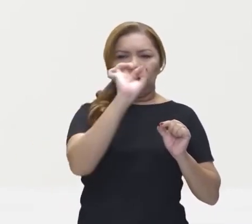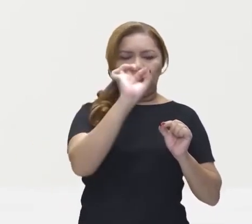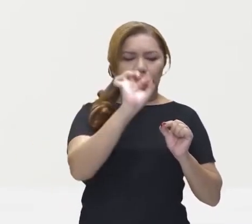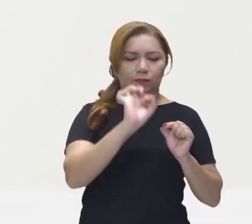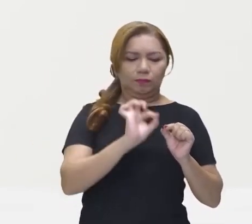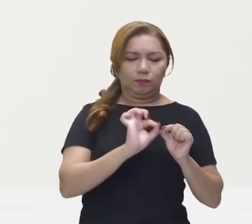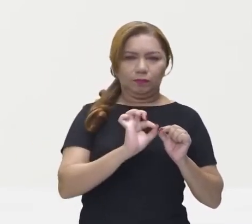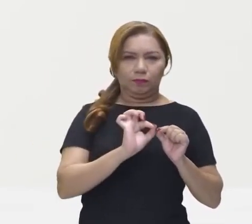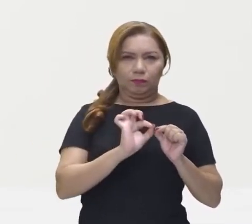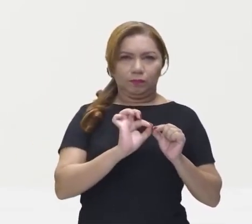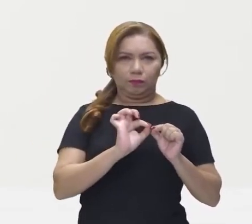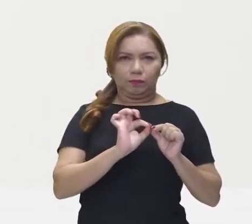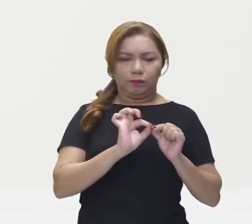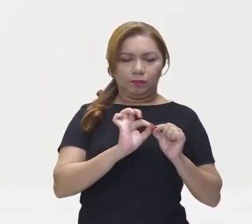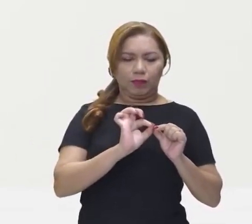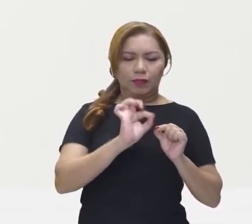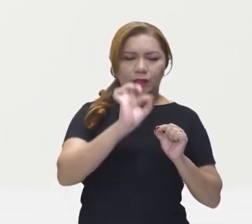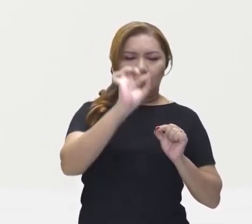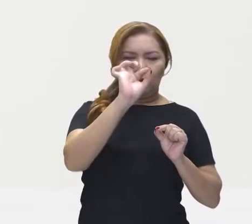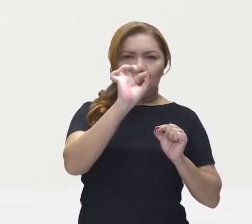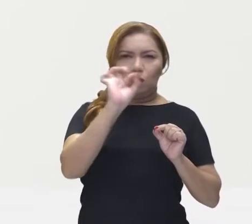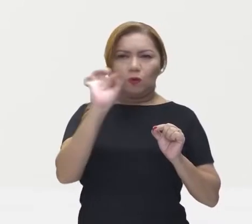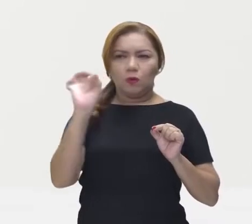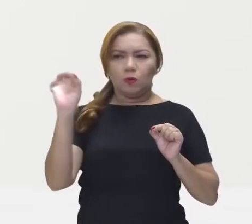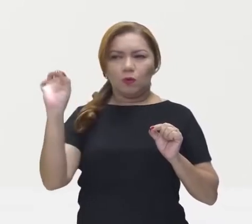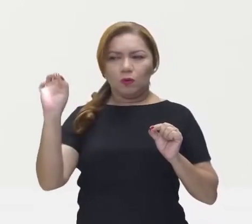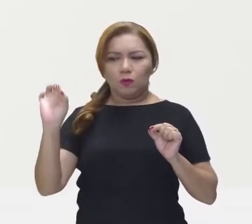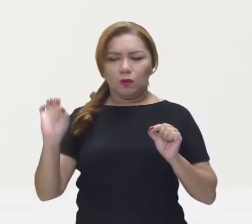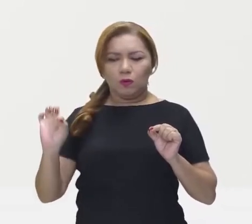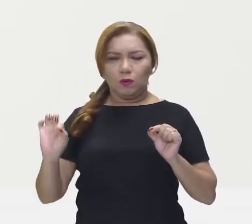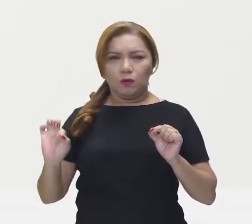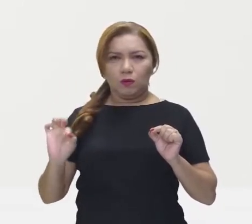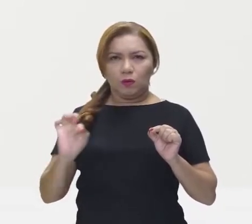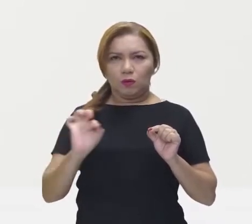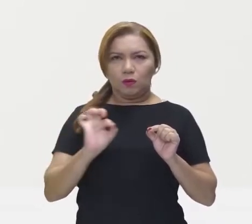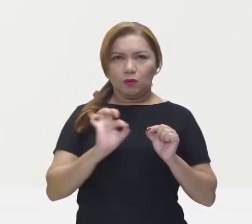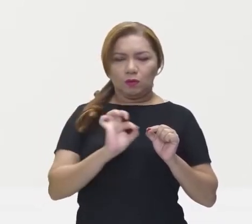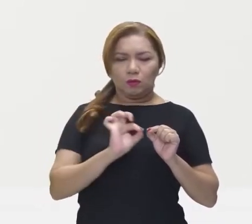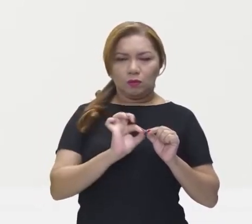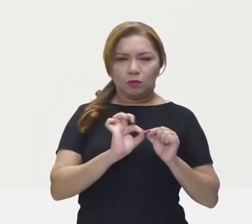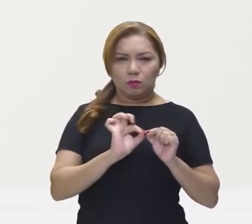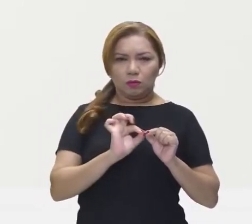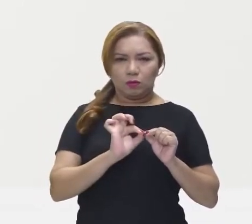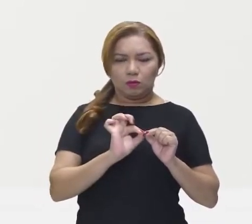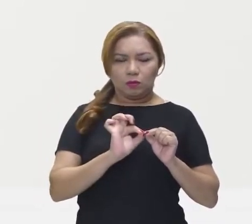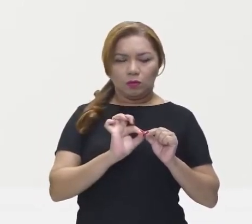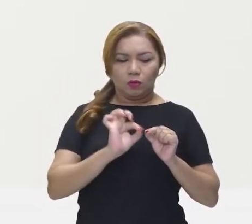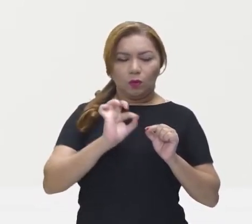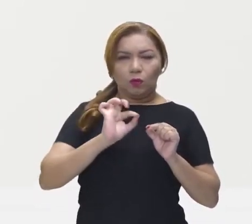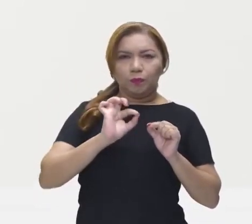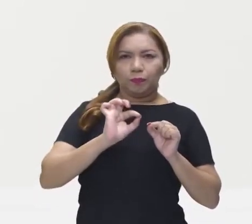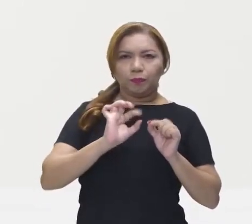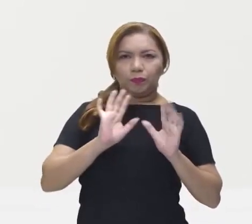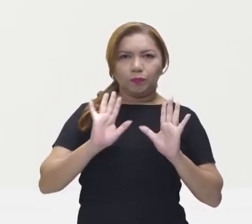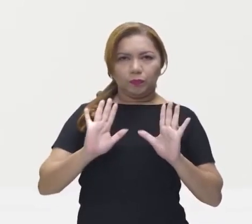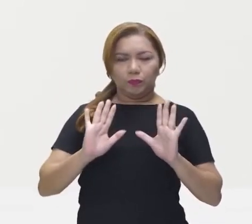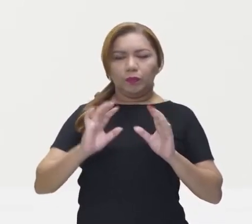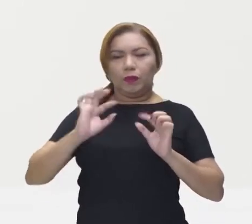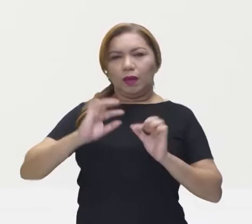eu tenho 50 metros aqui, logo eu tenho 50 metros também